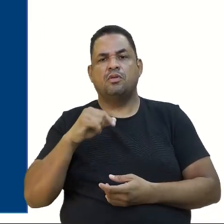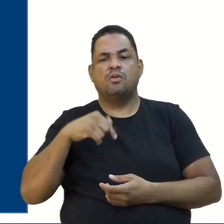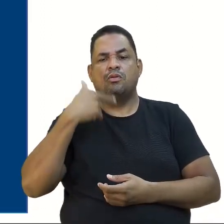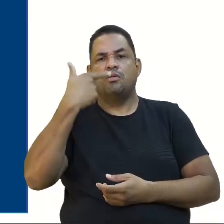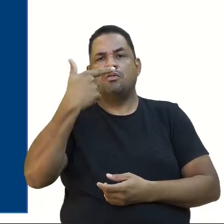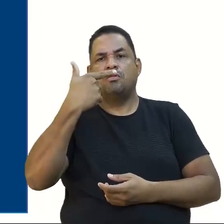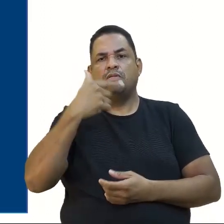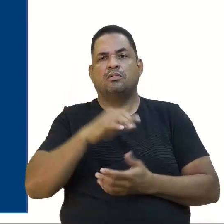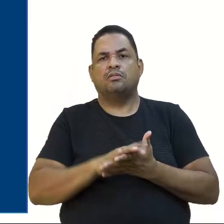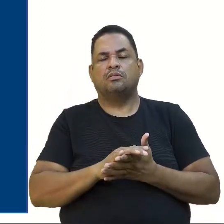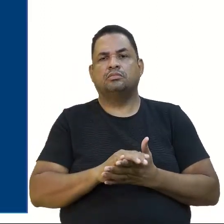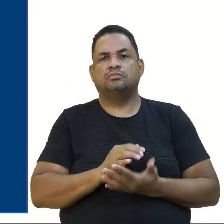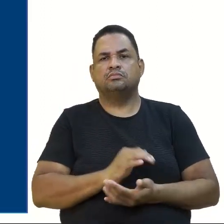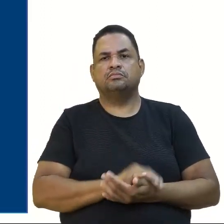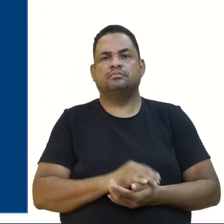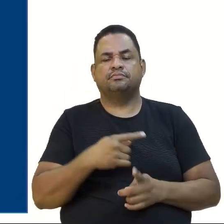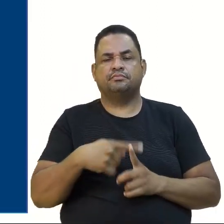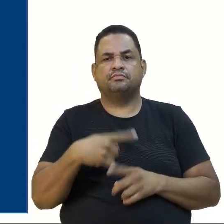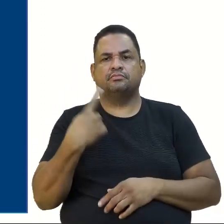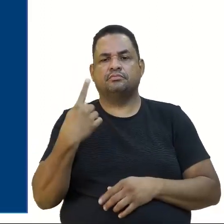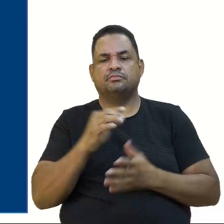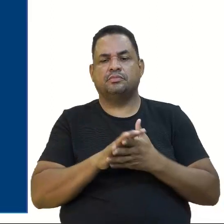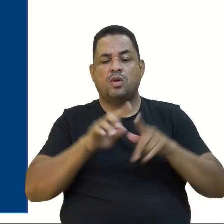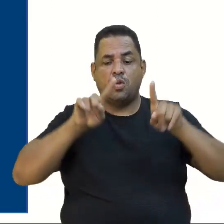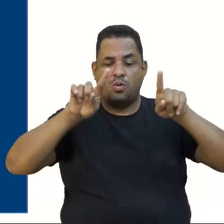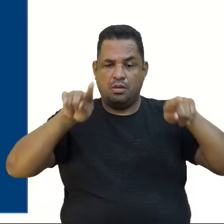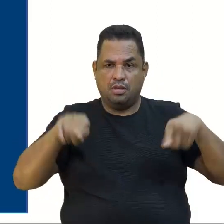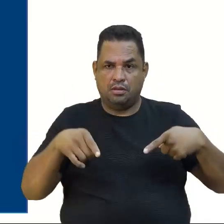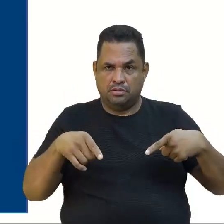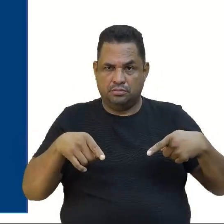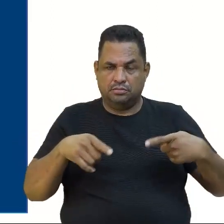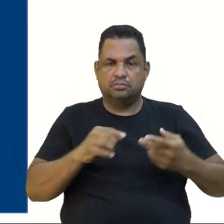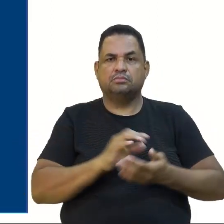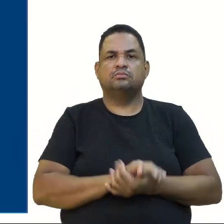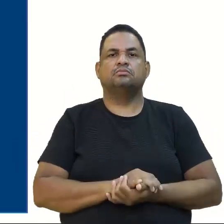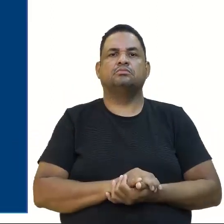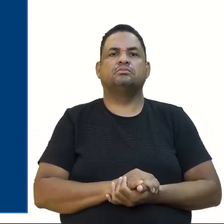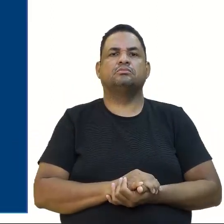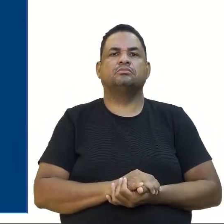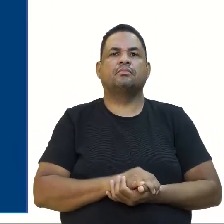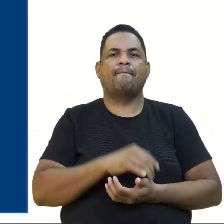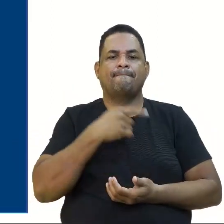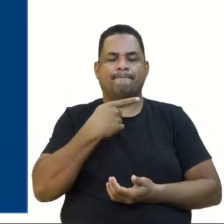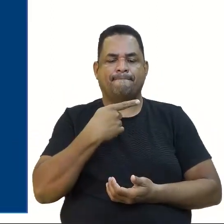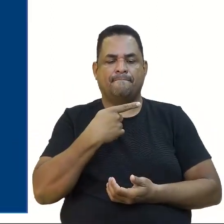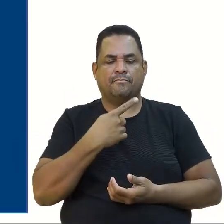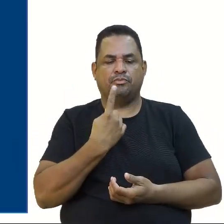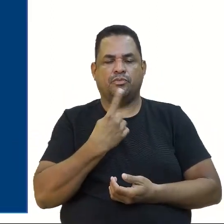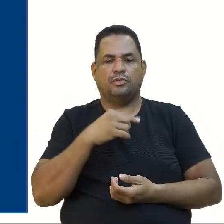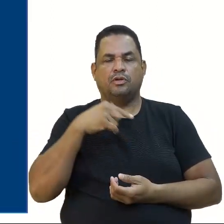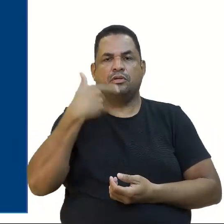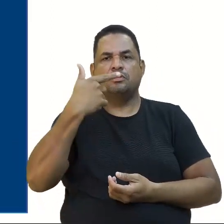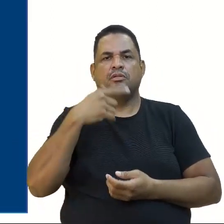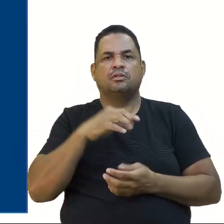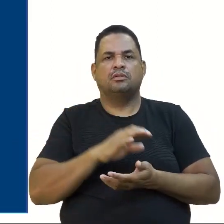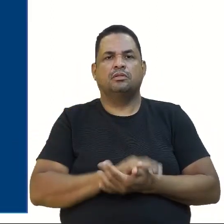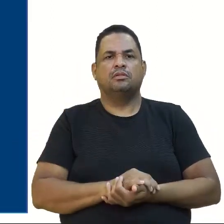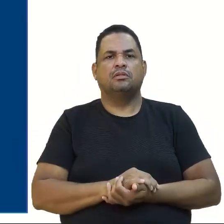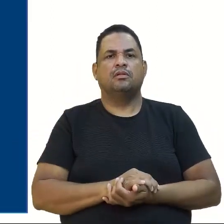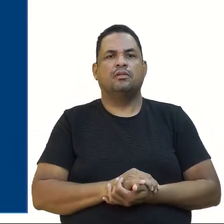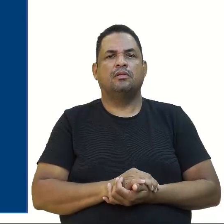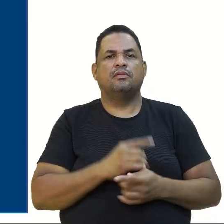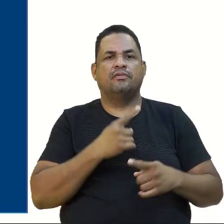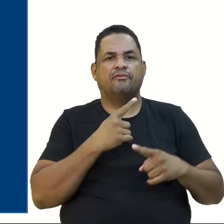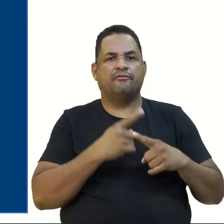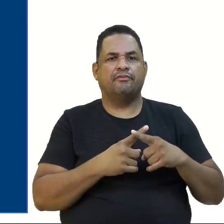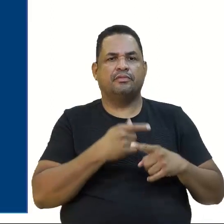quadrado. Uma coisa importante é colocar entre parênteses, né? Menos 1 ao quadrado. 1 positivo. É porque é menos 1